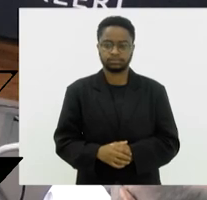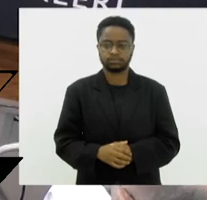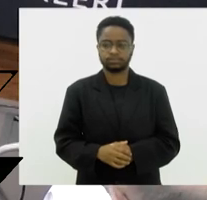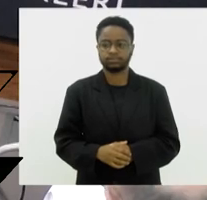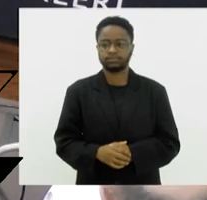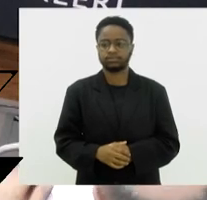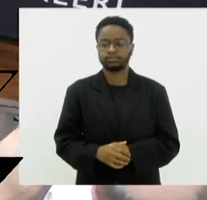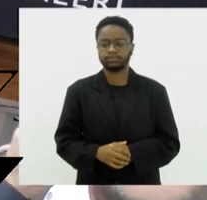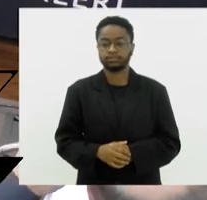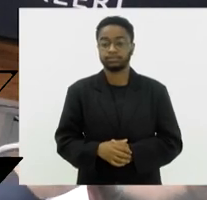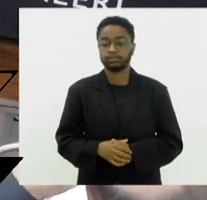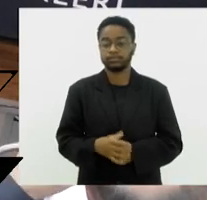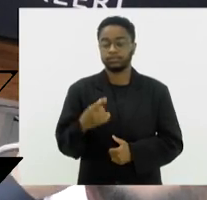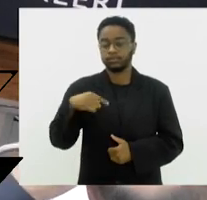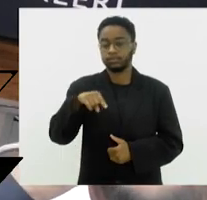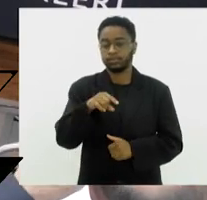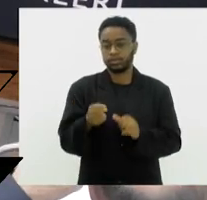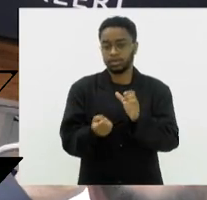As vossas emendas